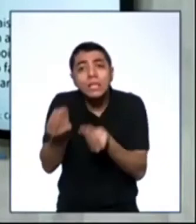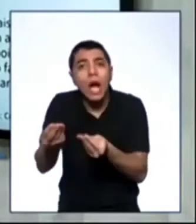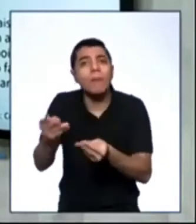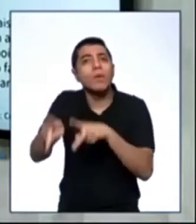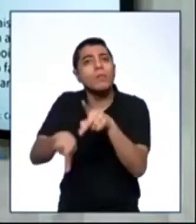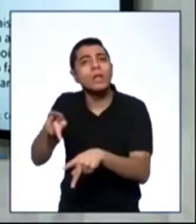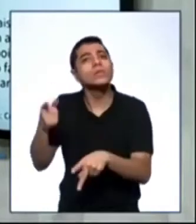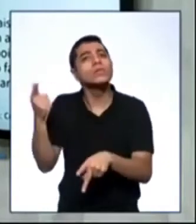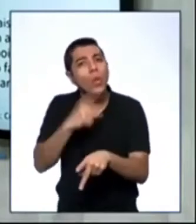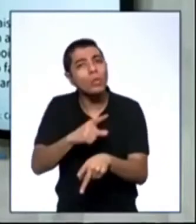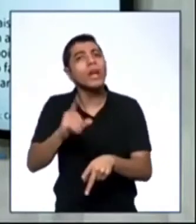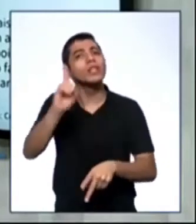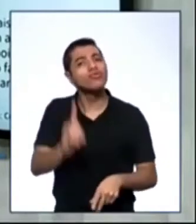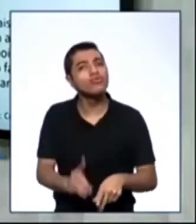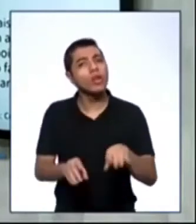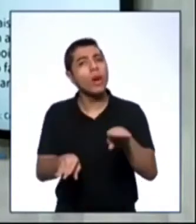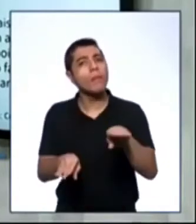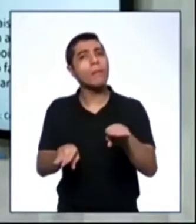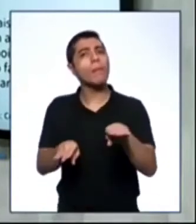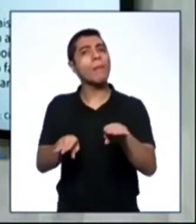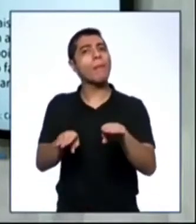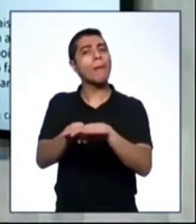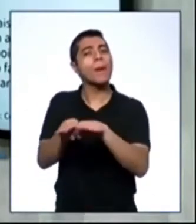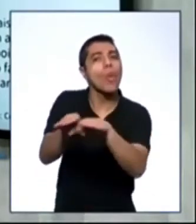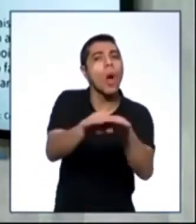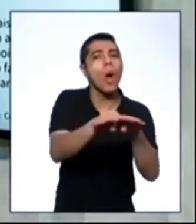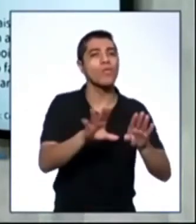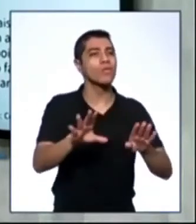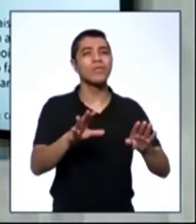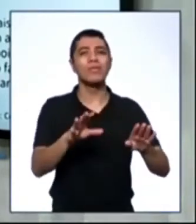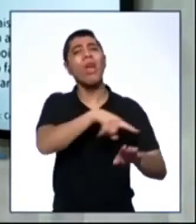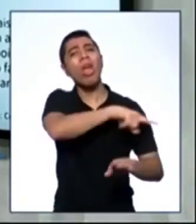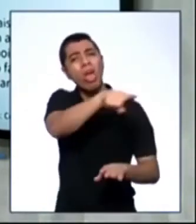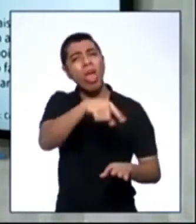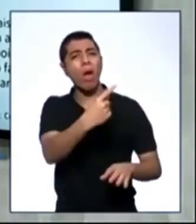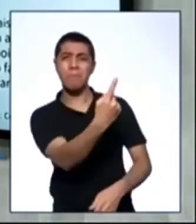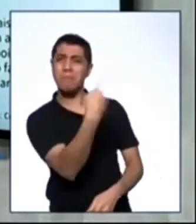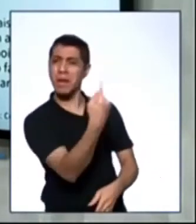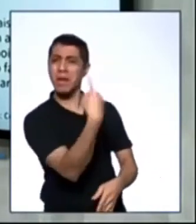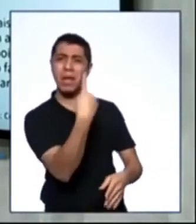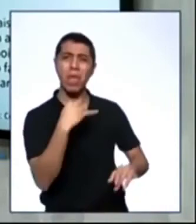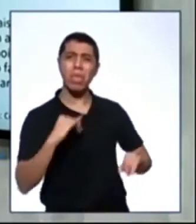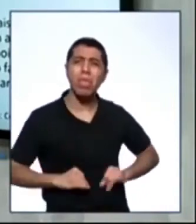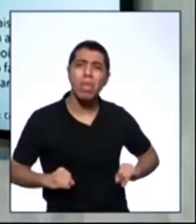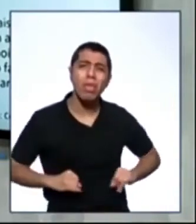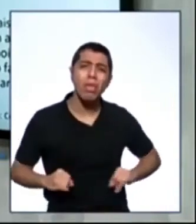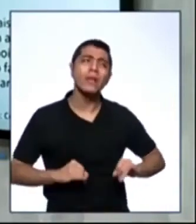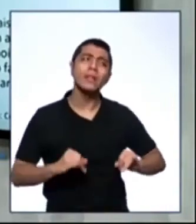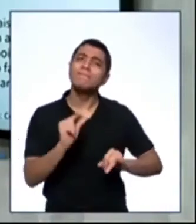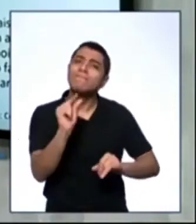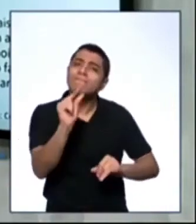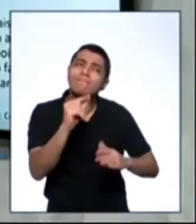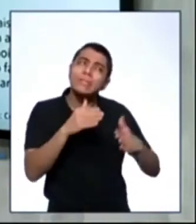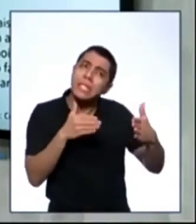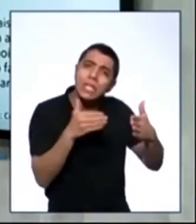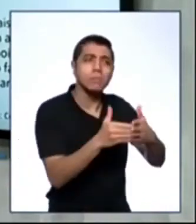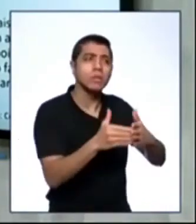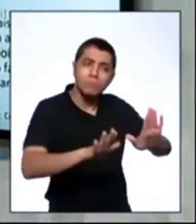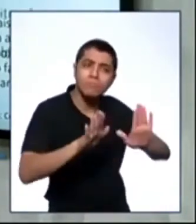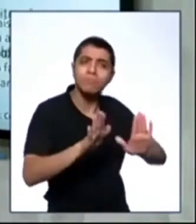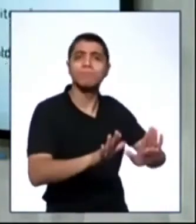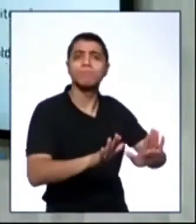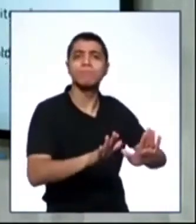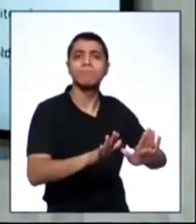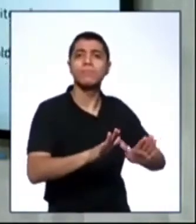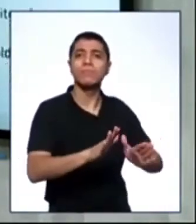a igualdade dos direitos e limitar a exploração dessas pessoas mais oprimidas. Concordou? Beleza? Dá